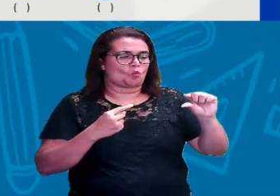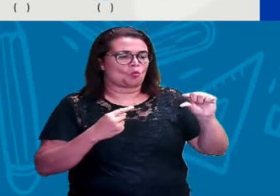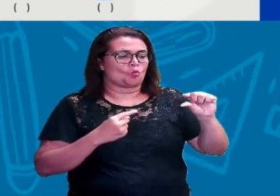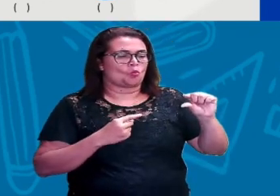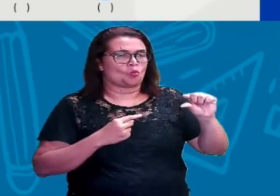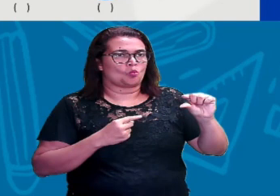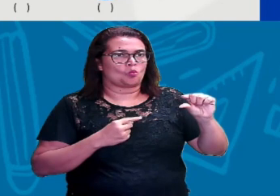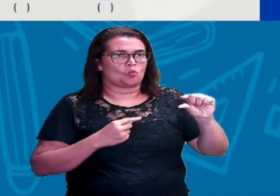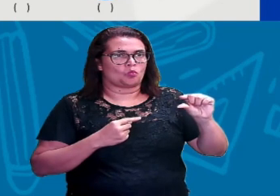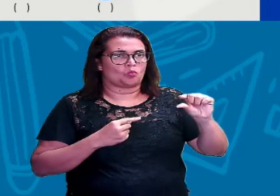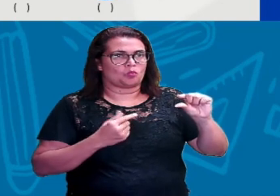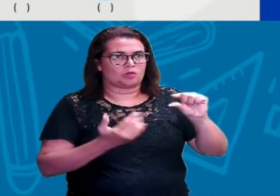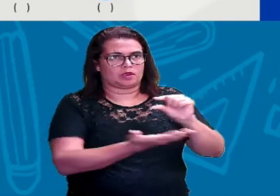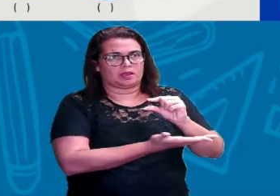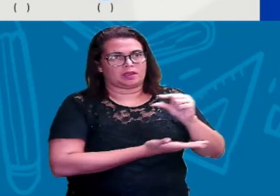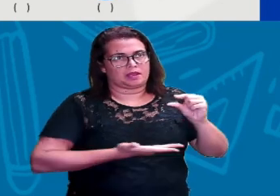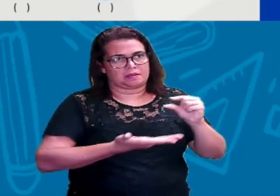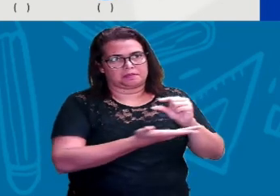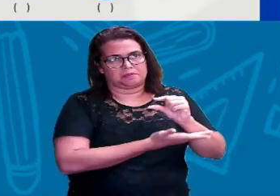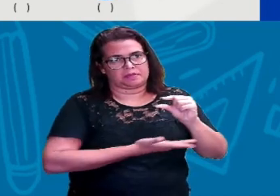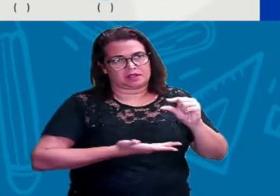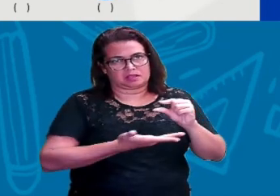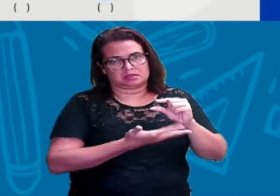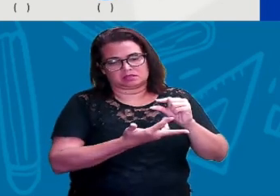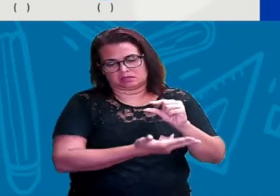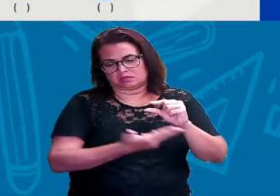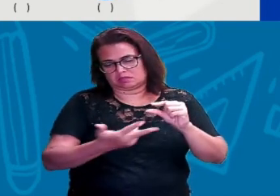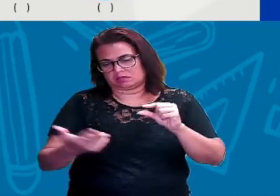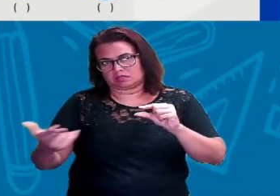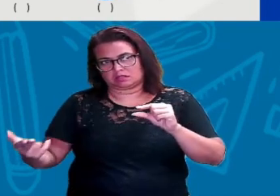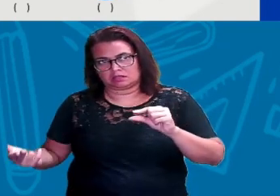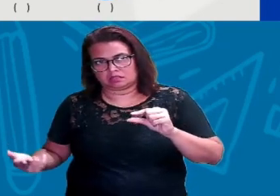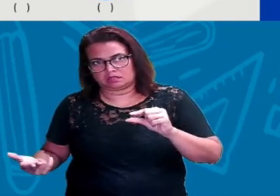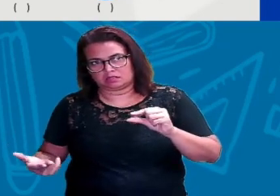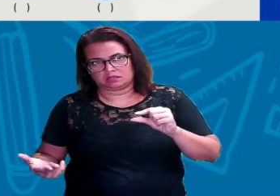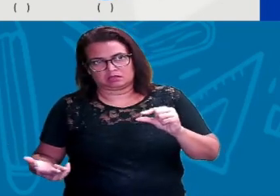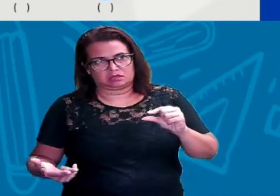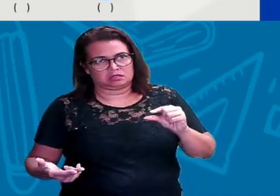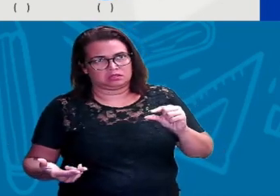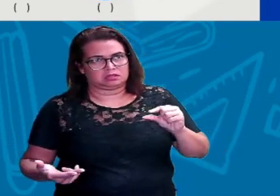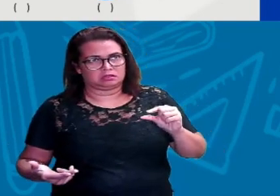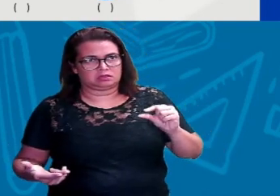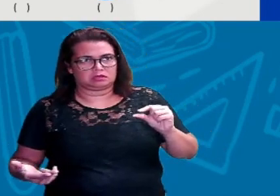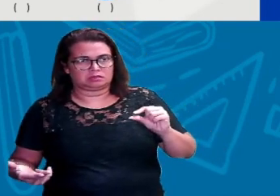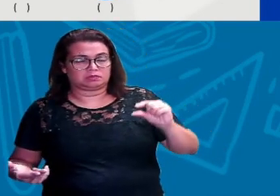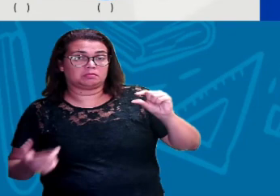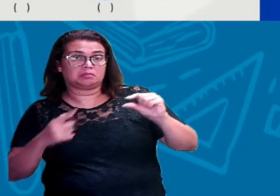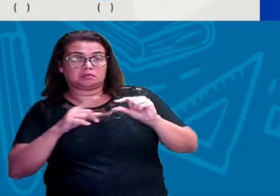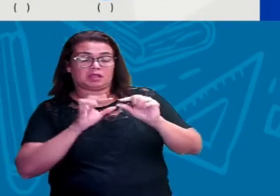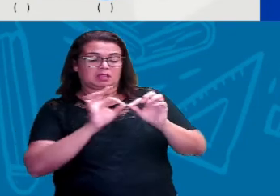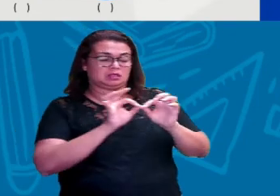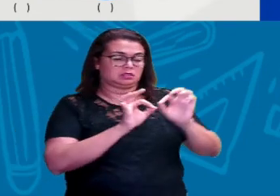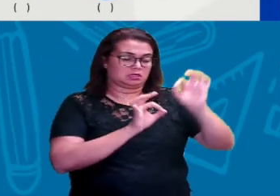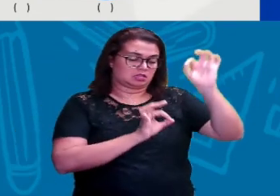achatadinha. Se ela tem a mesma base, então não vai ter alteração em relação à base, mas em relação